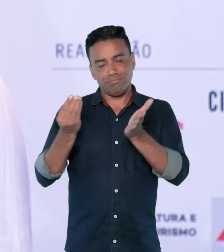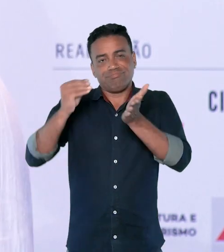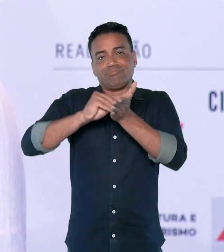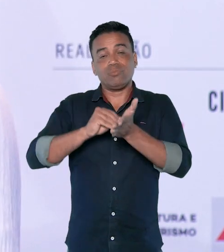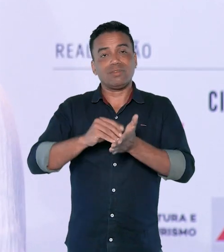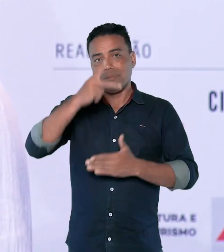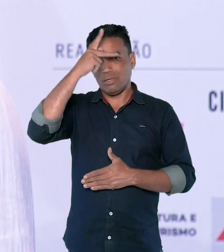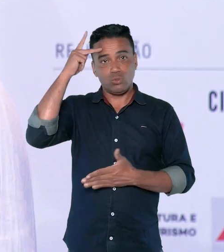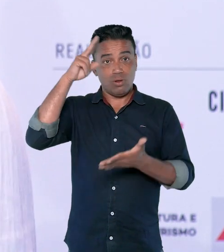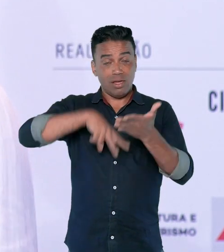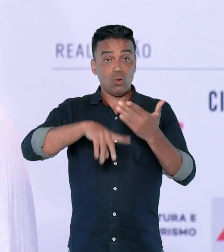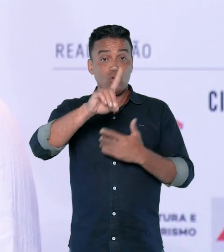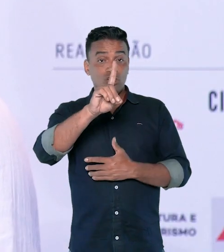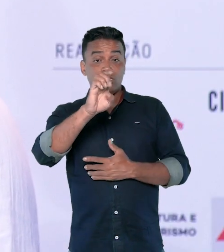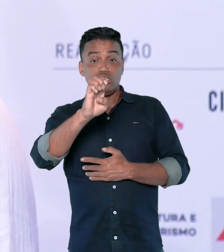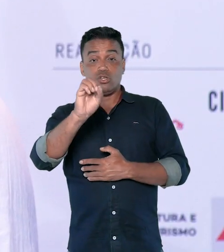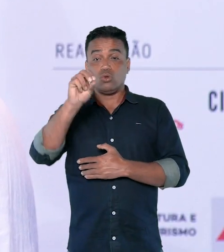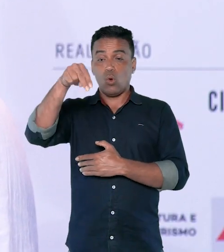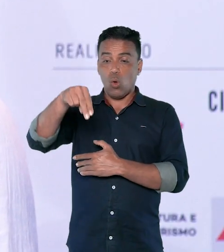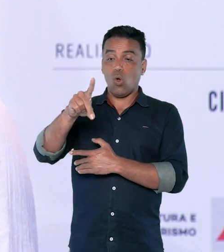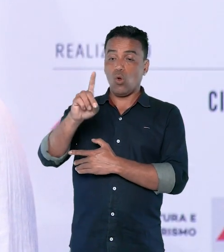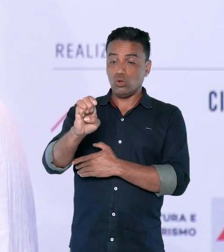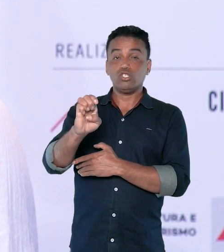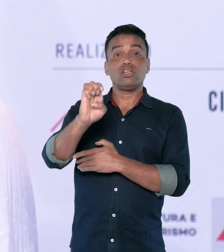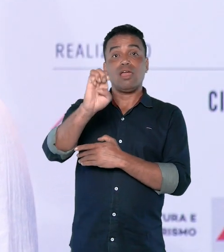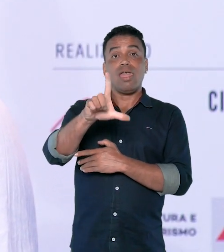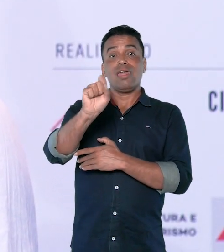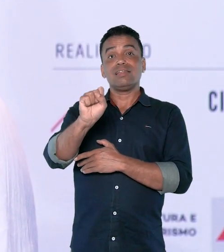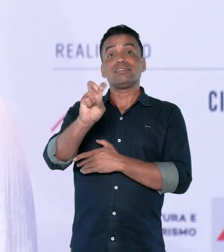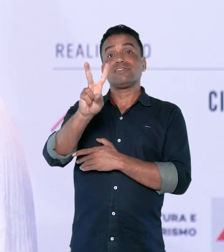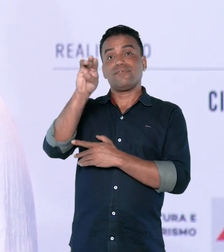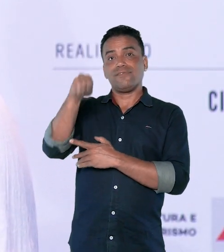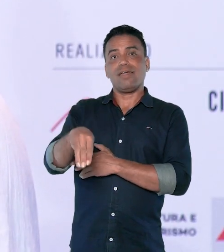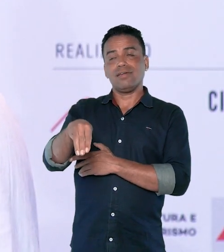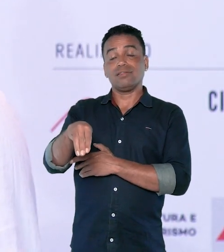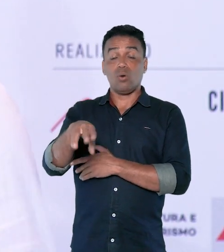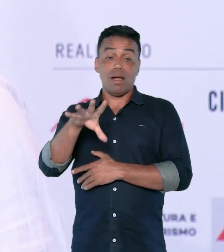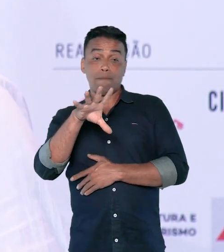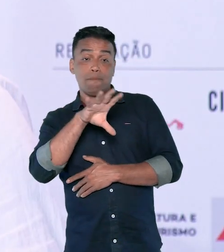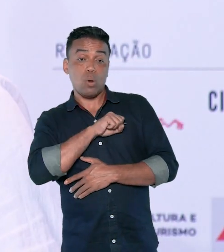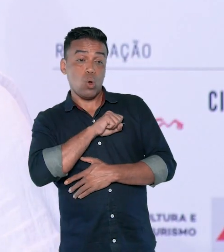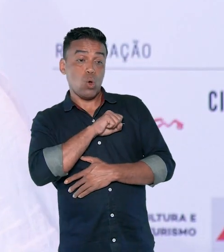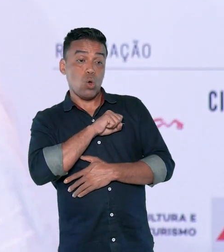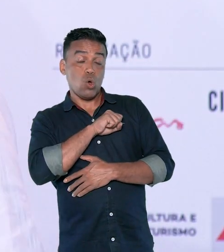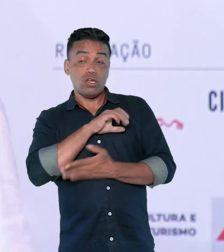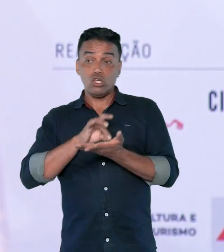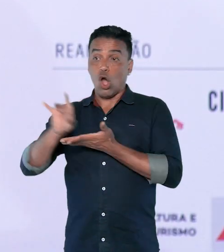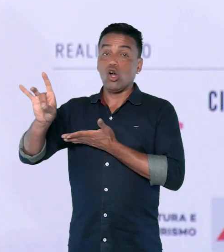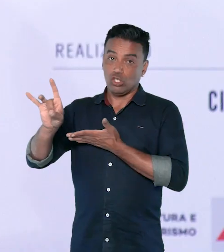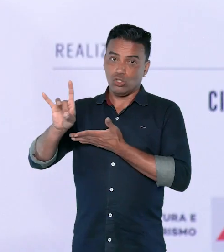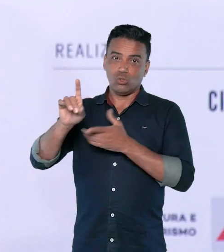Quem leu o De Onde Eles Vêm fica com a sensação de amor e ódio pelo Joaquim. Eu já recebi